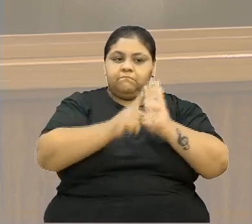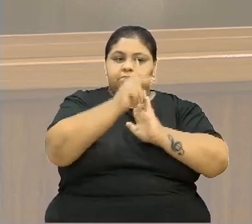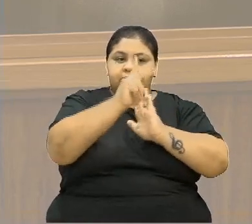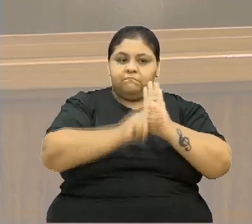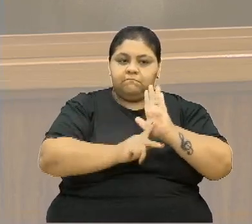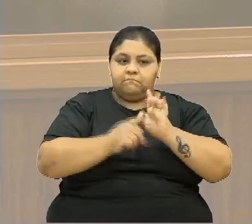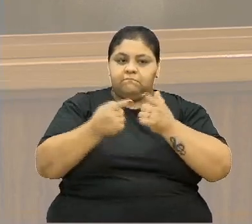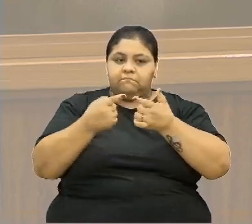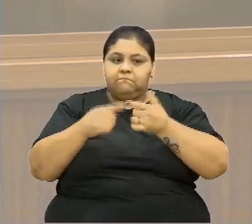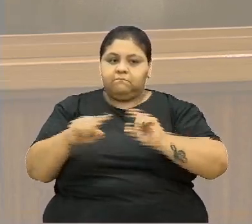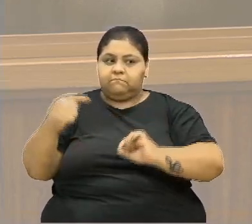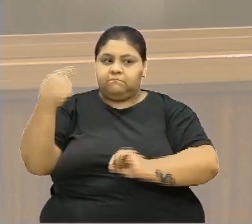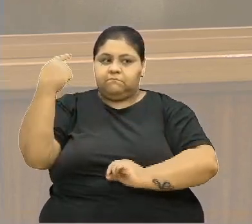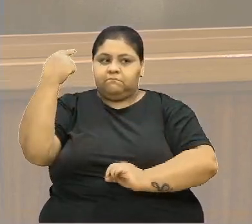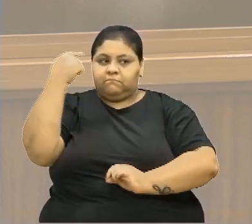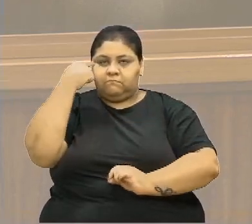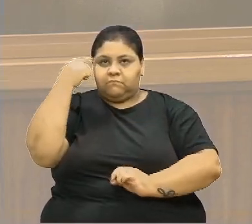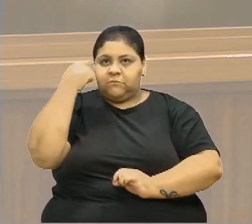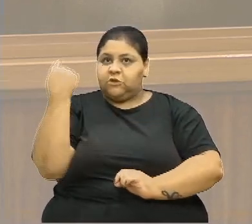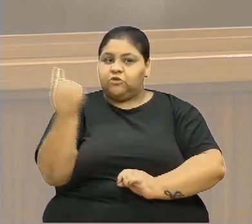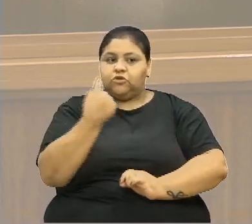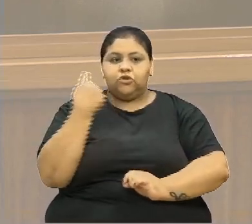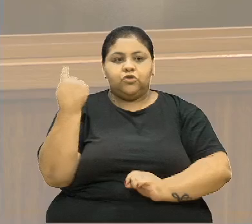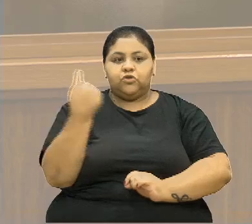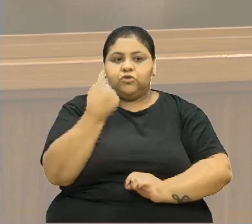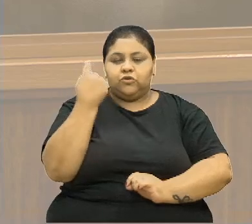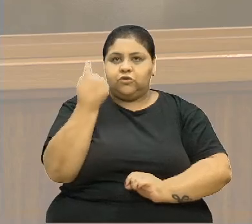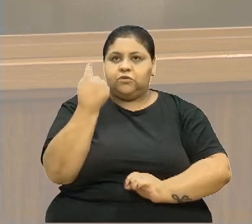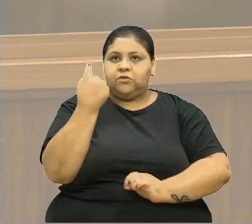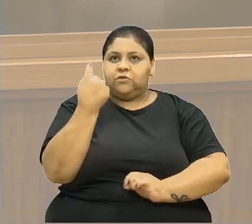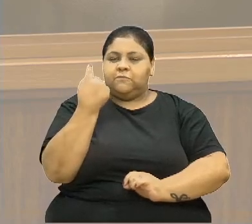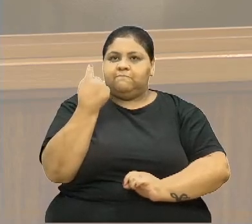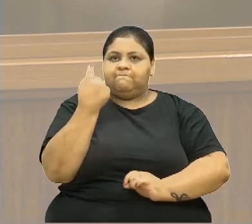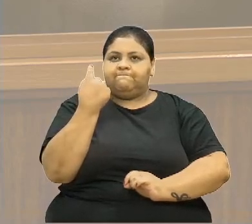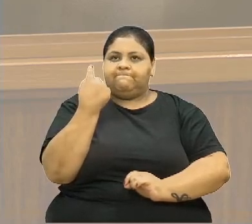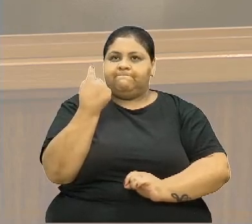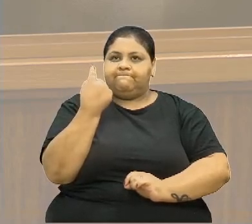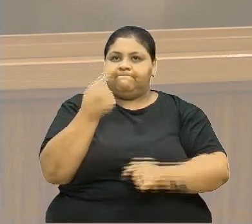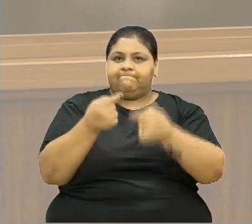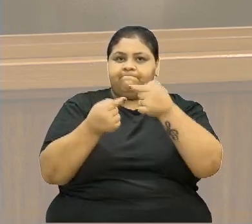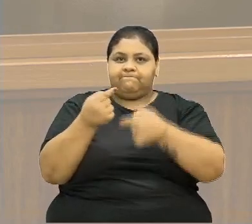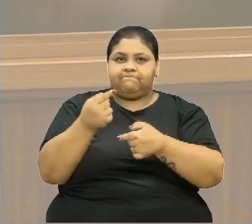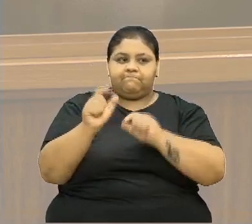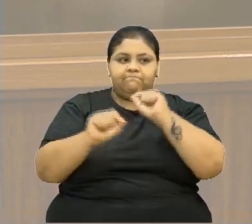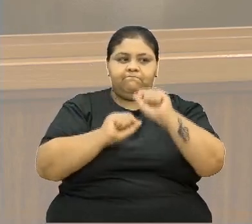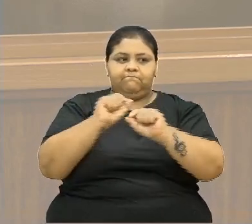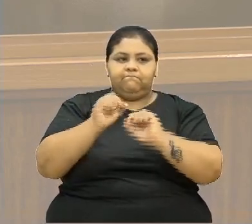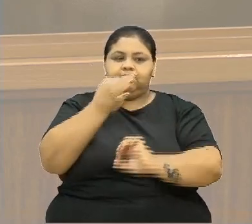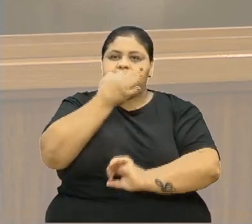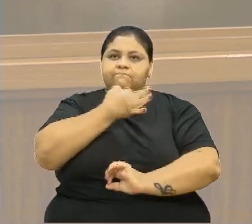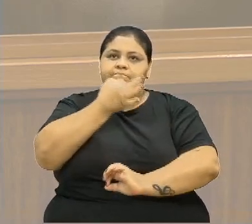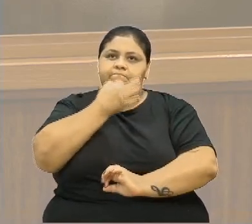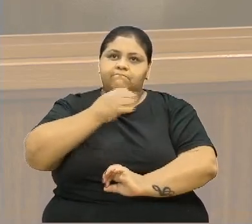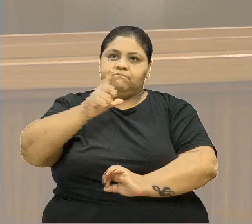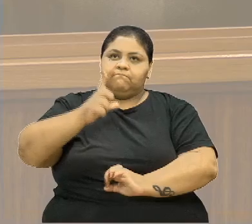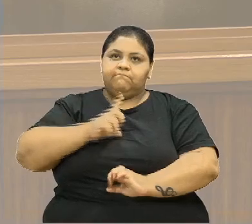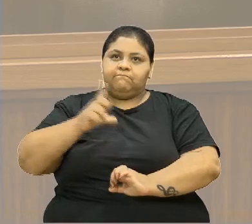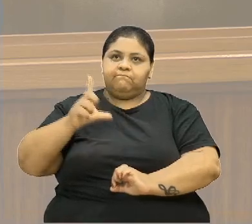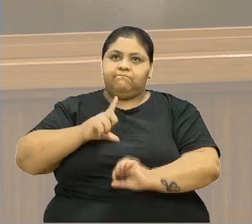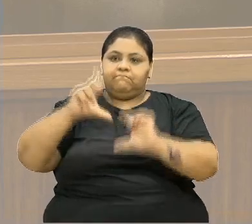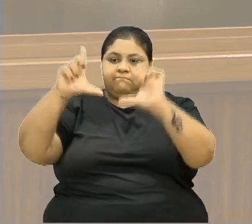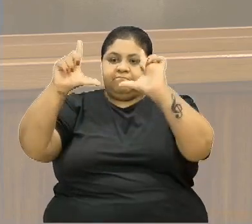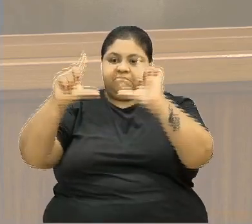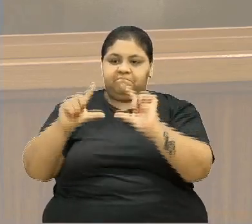mas pense que elas sozinhas ainda não são o suficiente. Que como Caxias do Sul teve a redução dos horários